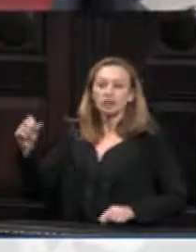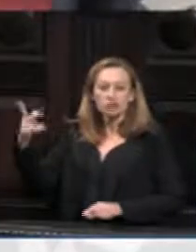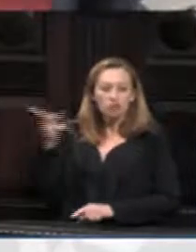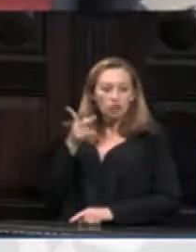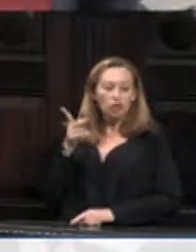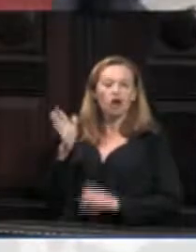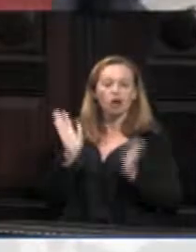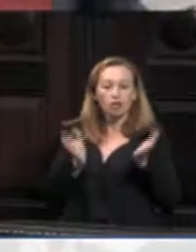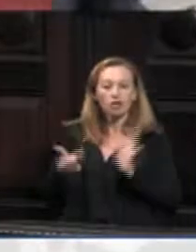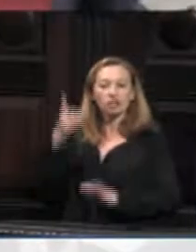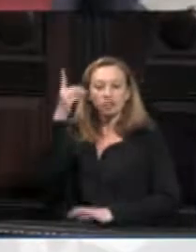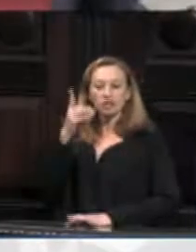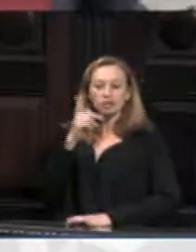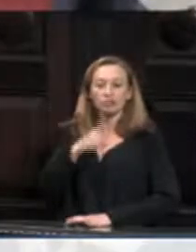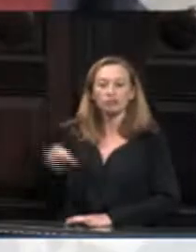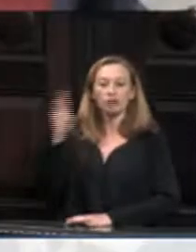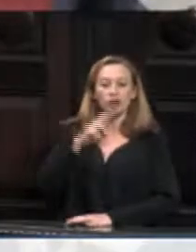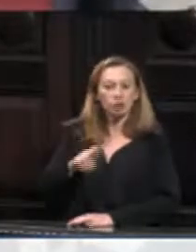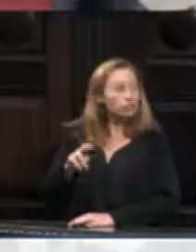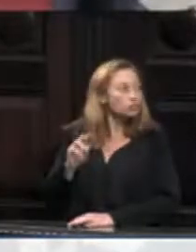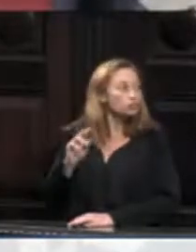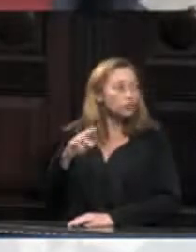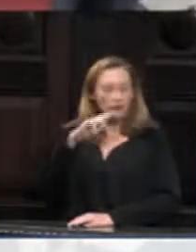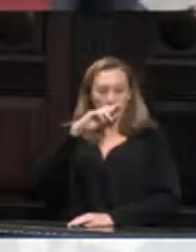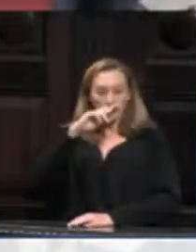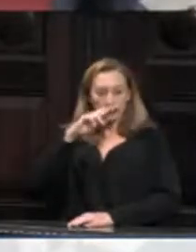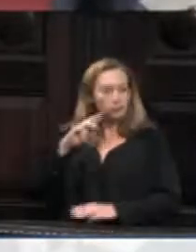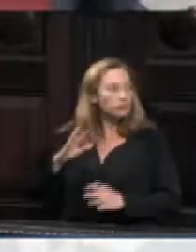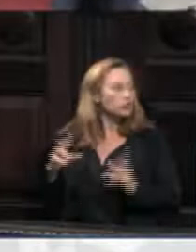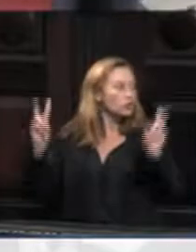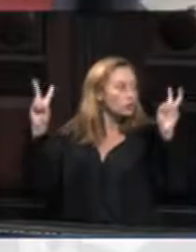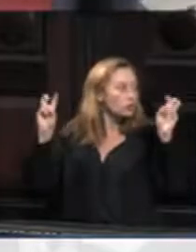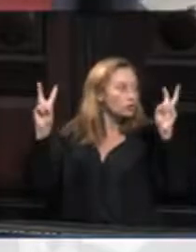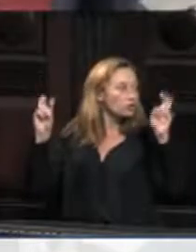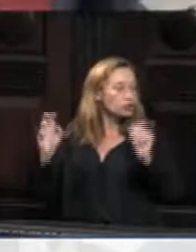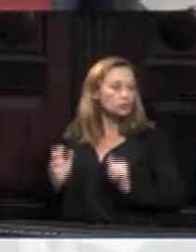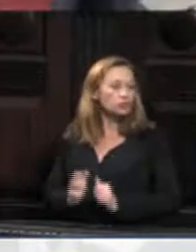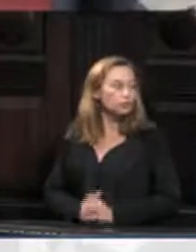Ramos, em relação ao destaque que ele apresentou.